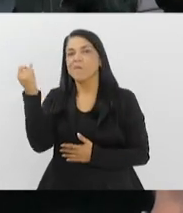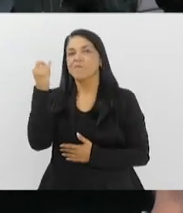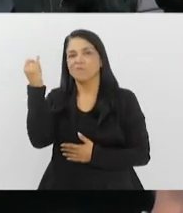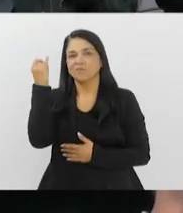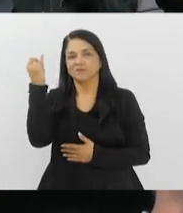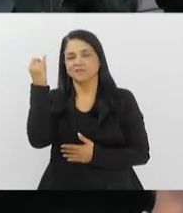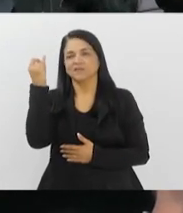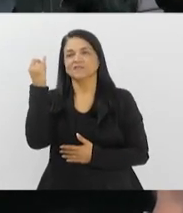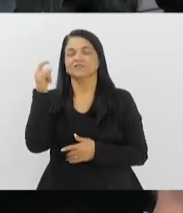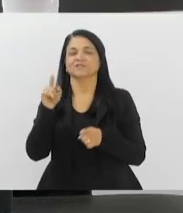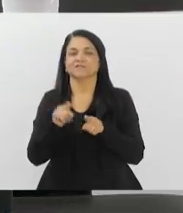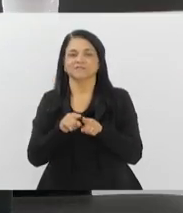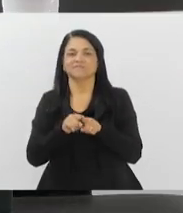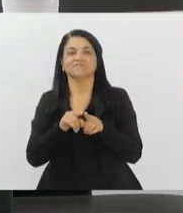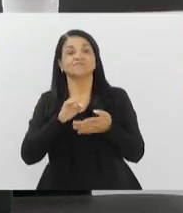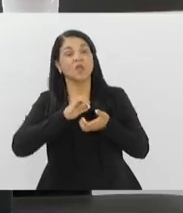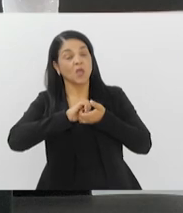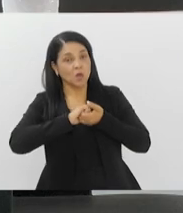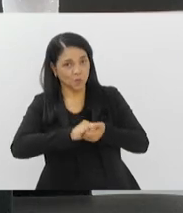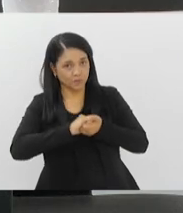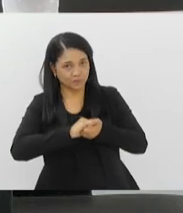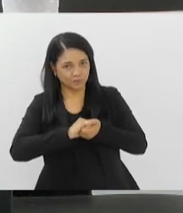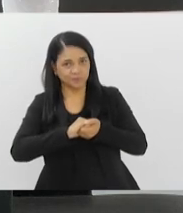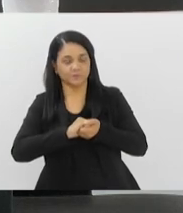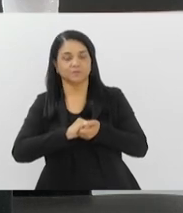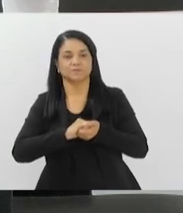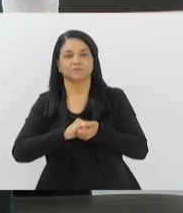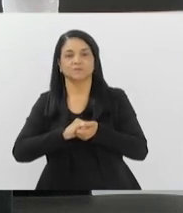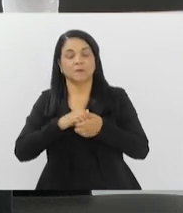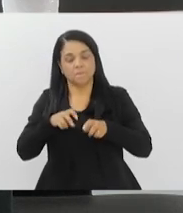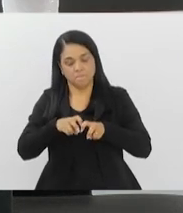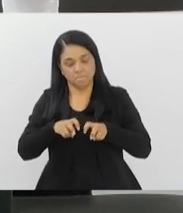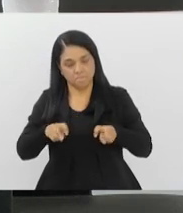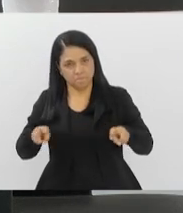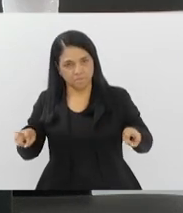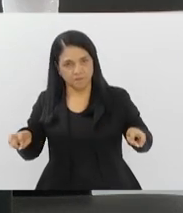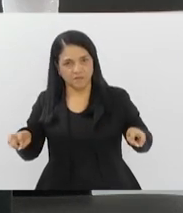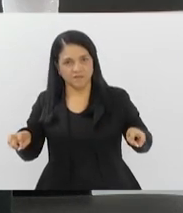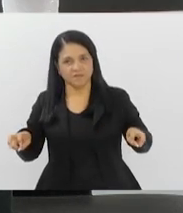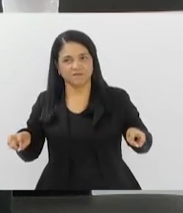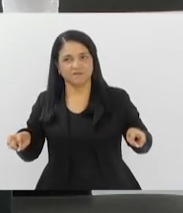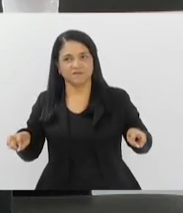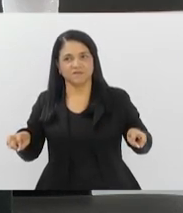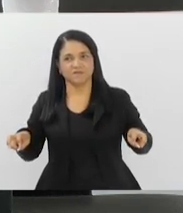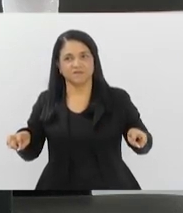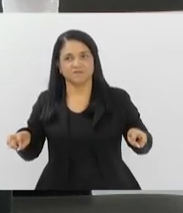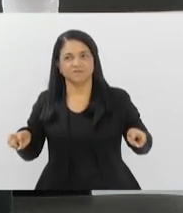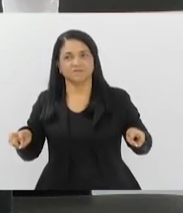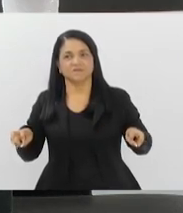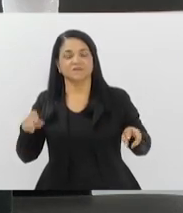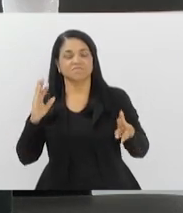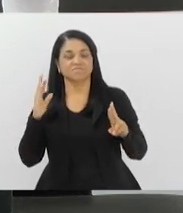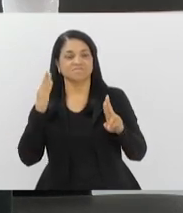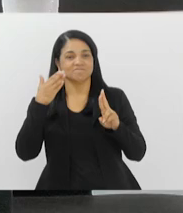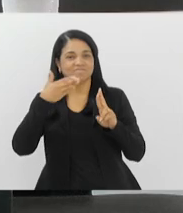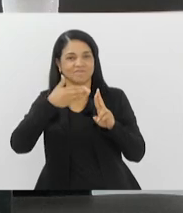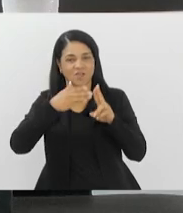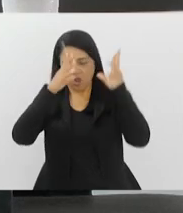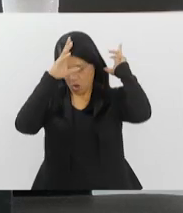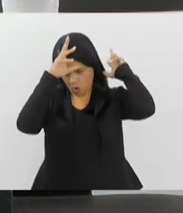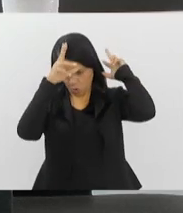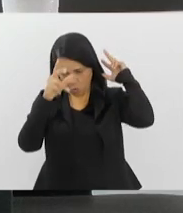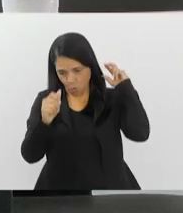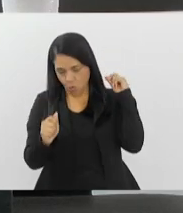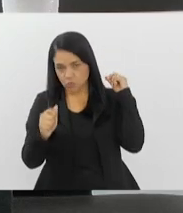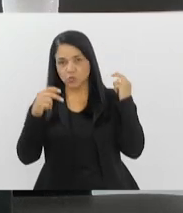quero cumprimentar também aqui o restante da mesa. Eu vou me referendar ao cônsul de Angola,